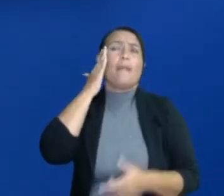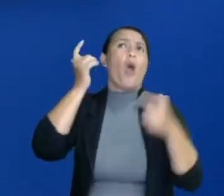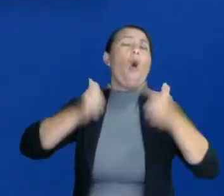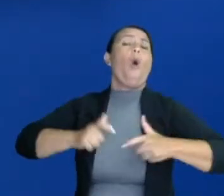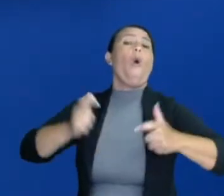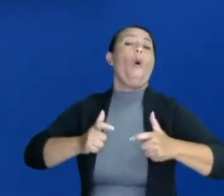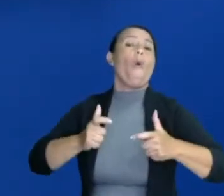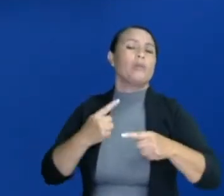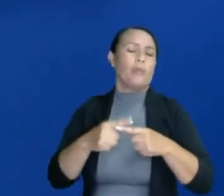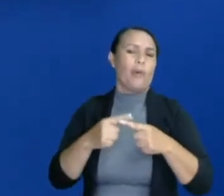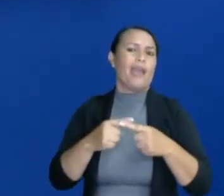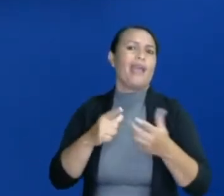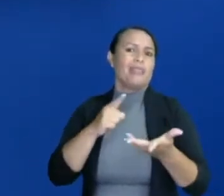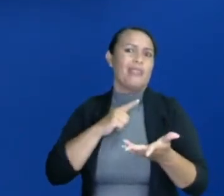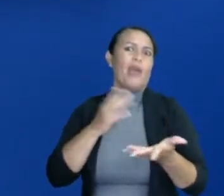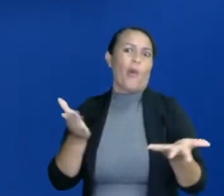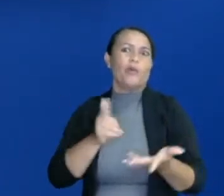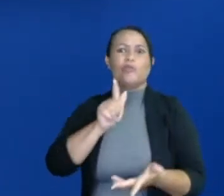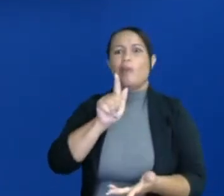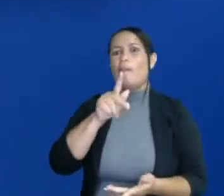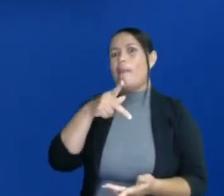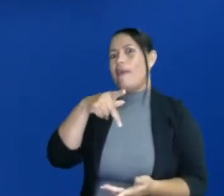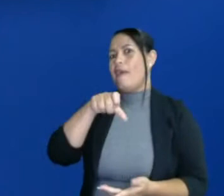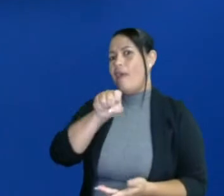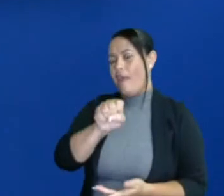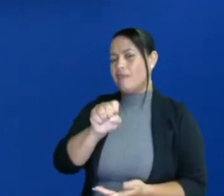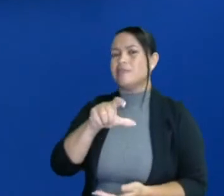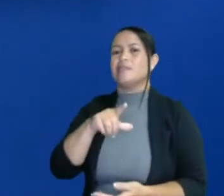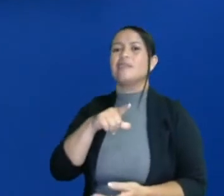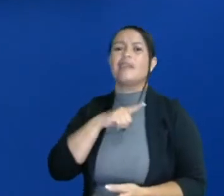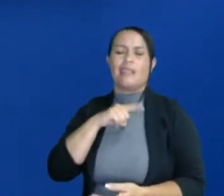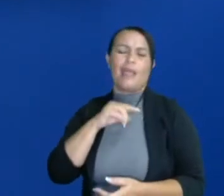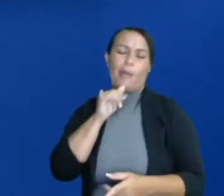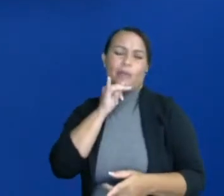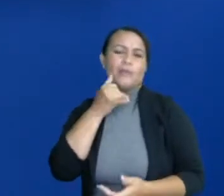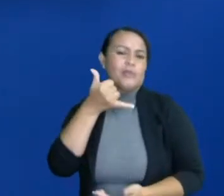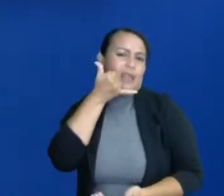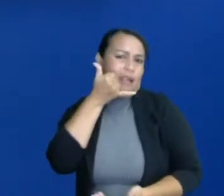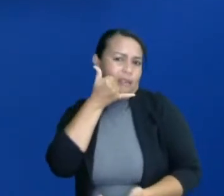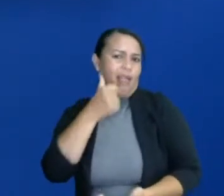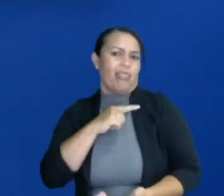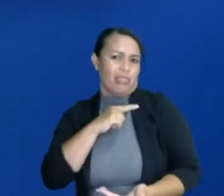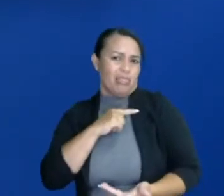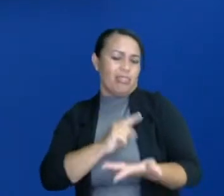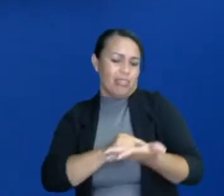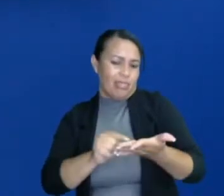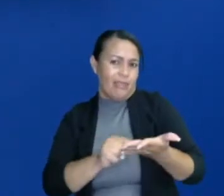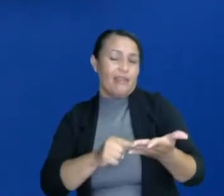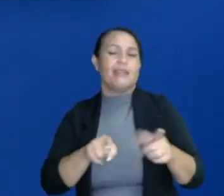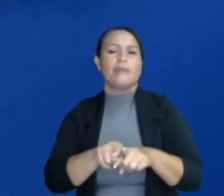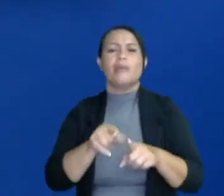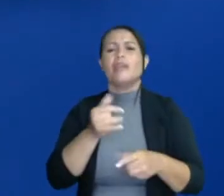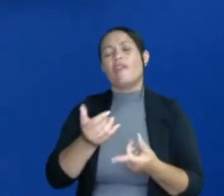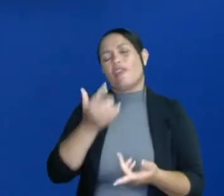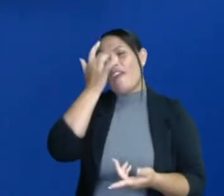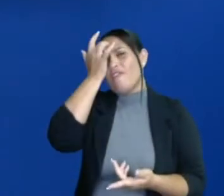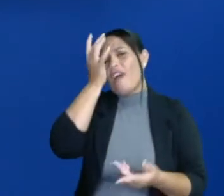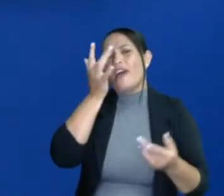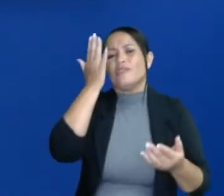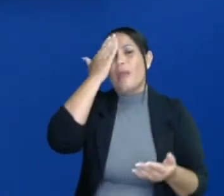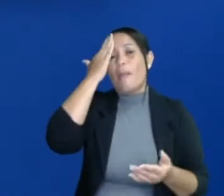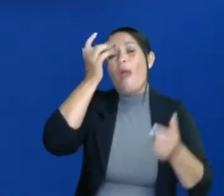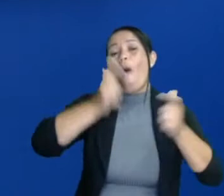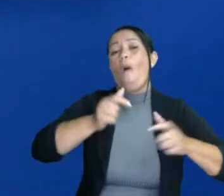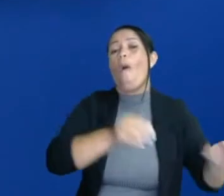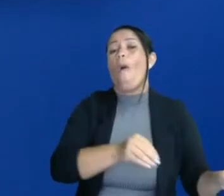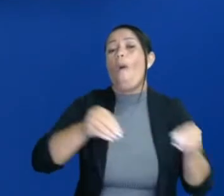Você tem auxílio de GPS, por exemplo, que qualquer celular, smartphone você vai ter disponível. Então, o deslocamento fica muito mais fácil, até